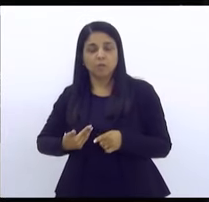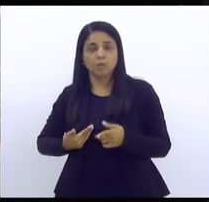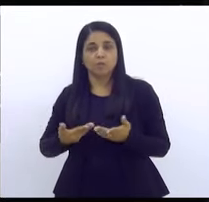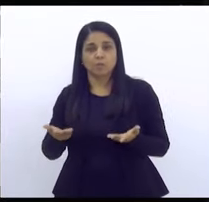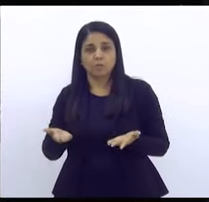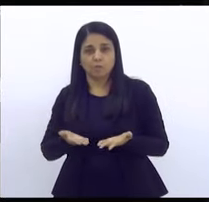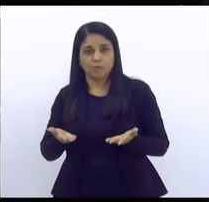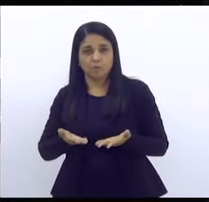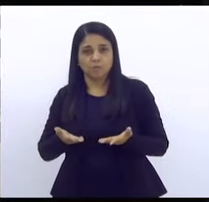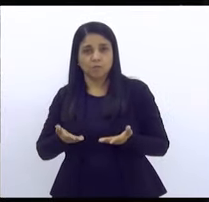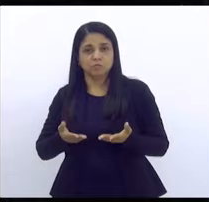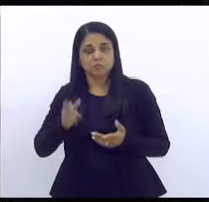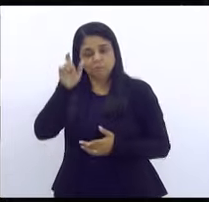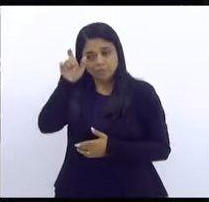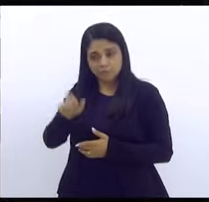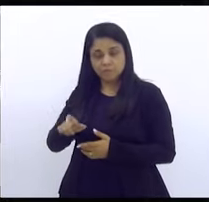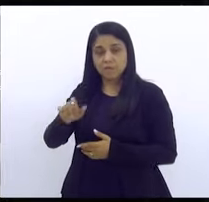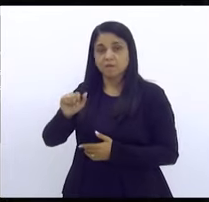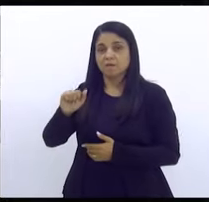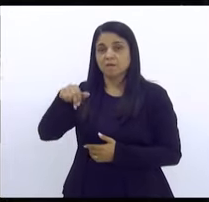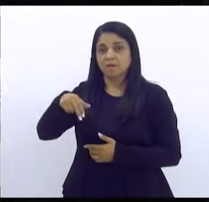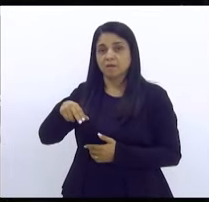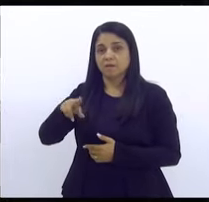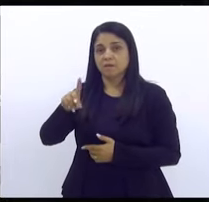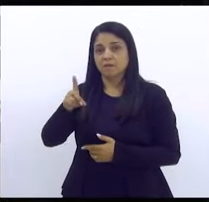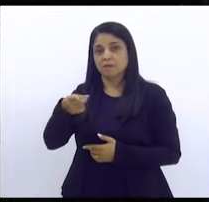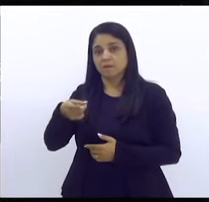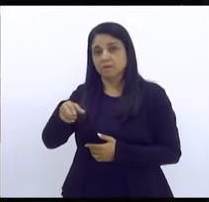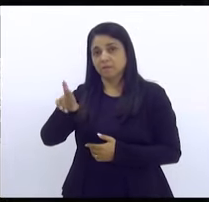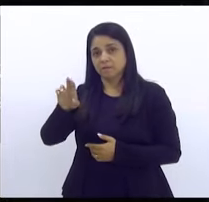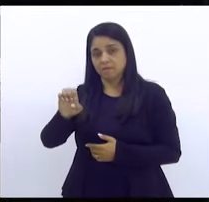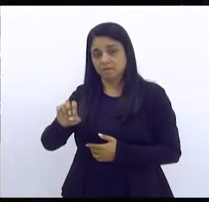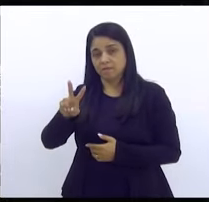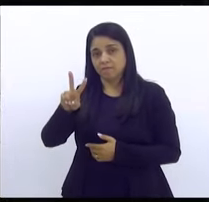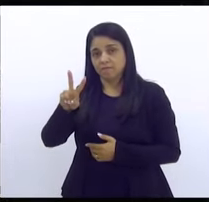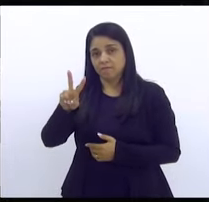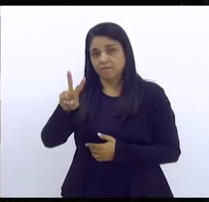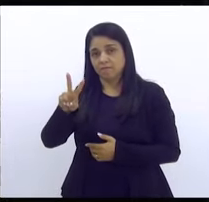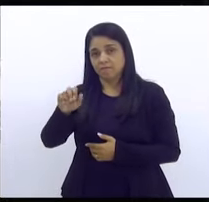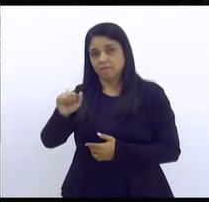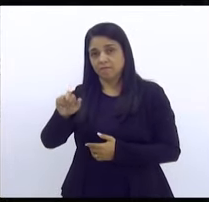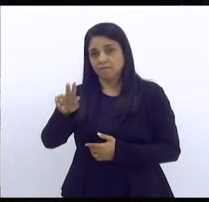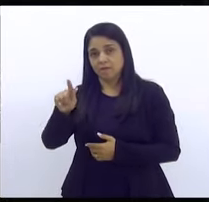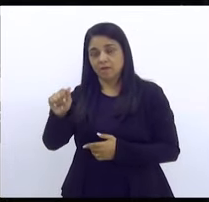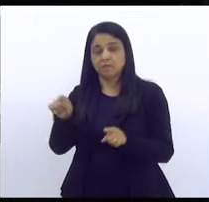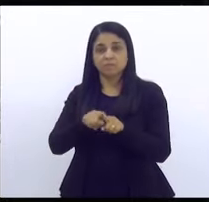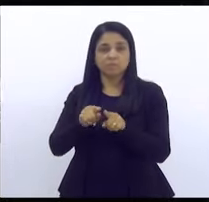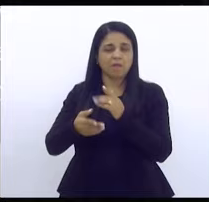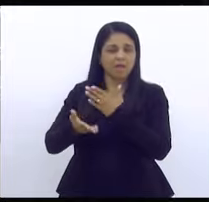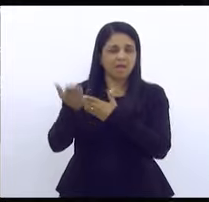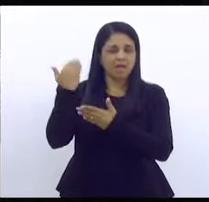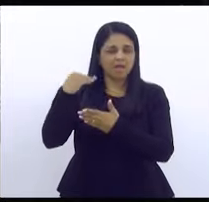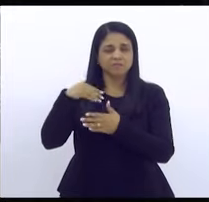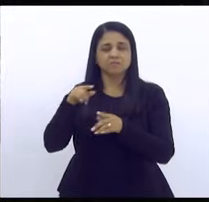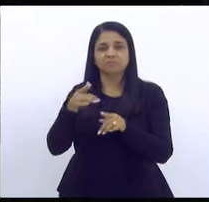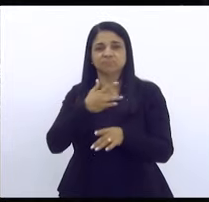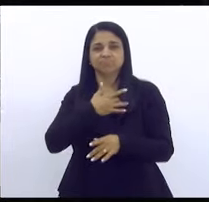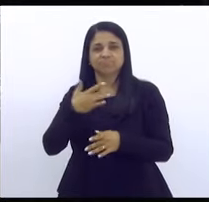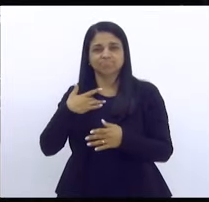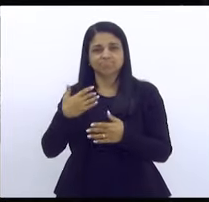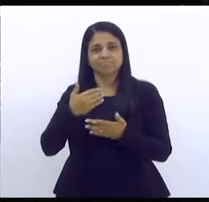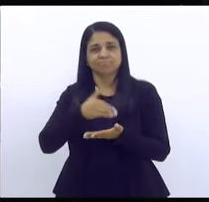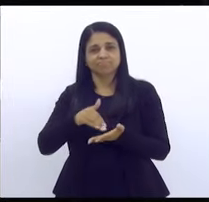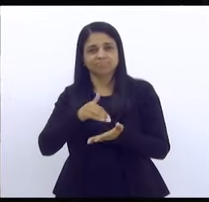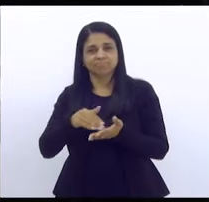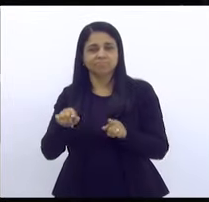com figuras como André Vargas e outros, mas também em governos passados, com gente que foi secretária de saúde do governo de Nance, do governo de